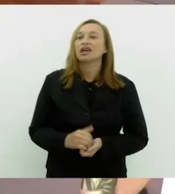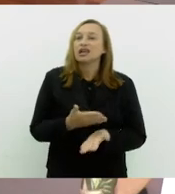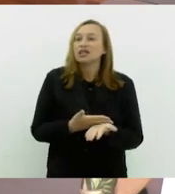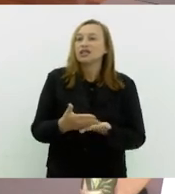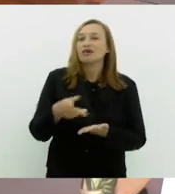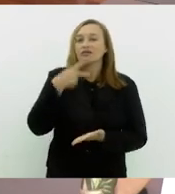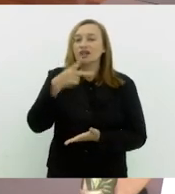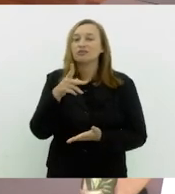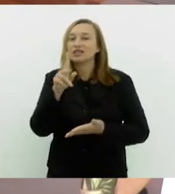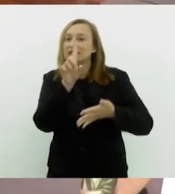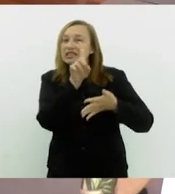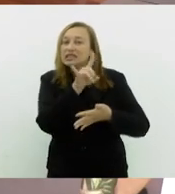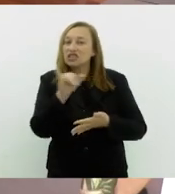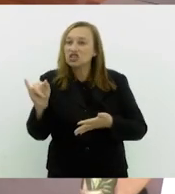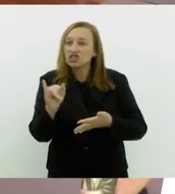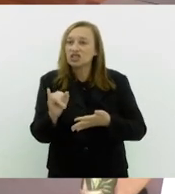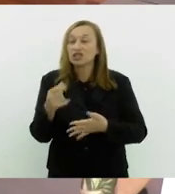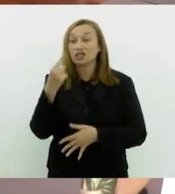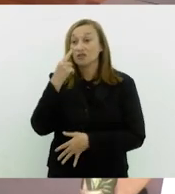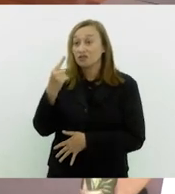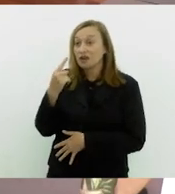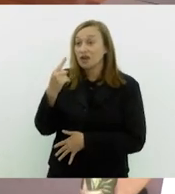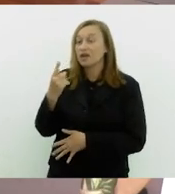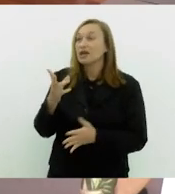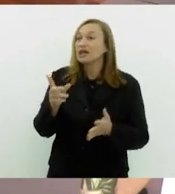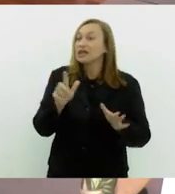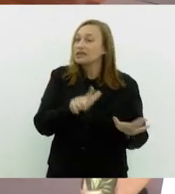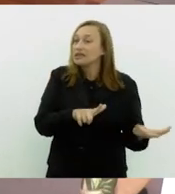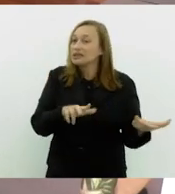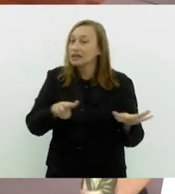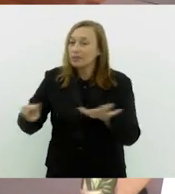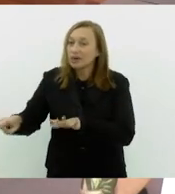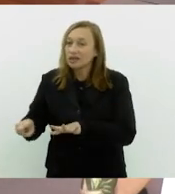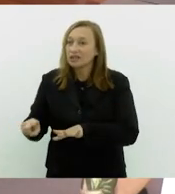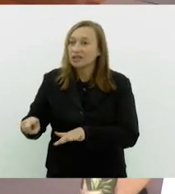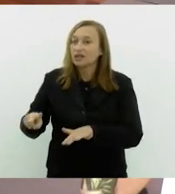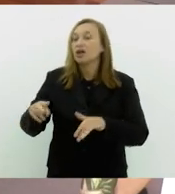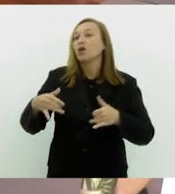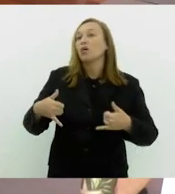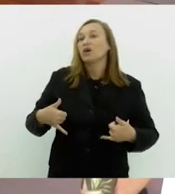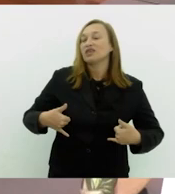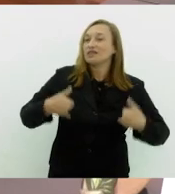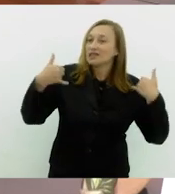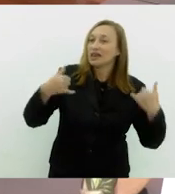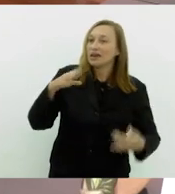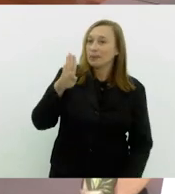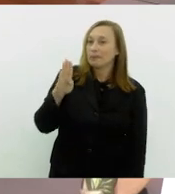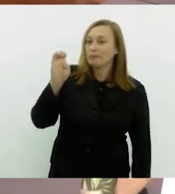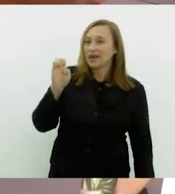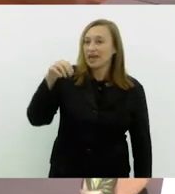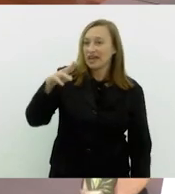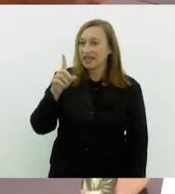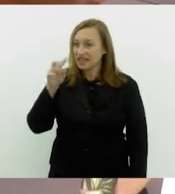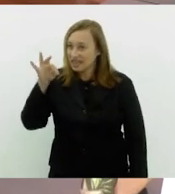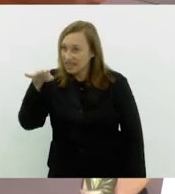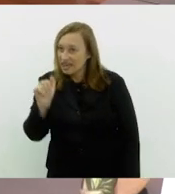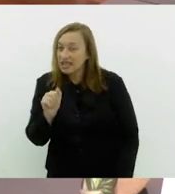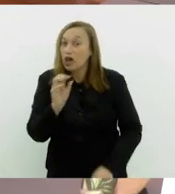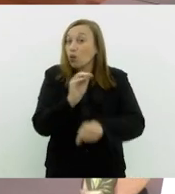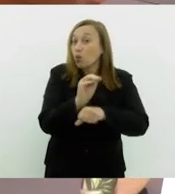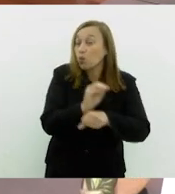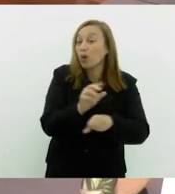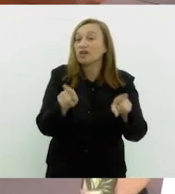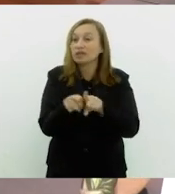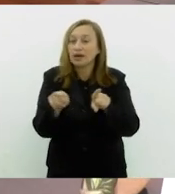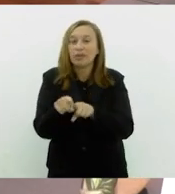essas datas, né? A gente vem de um ciclo muito bonito essa semana, que começa com o aniversário da Benedita, que é uma das percussoras também do cuidado, quando a gente